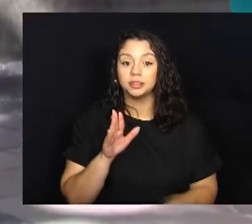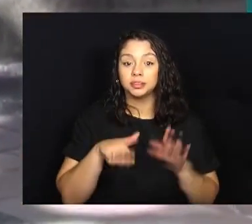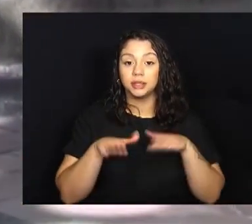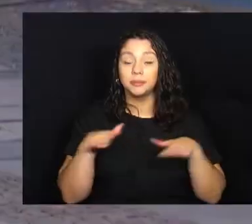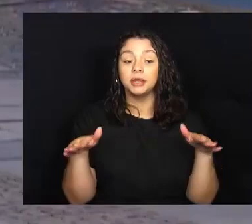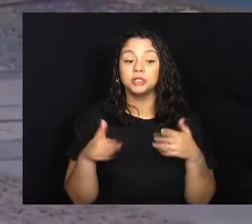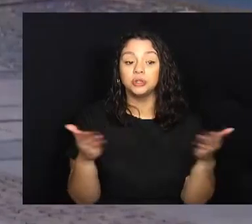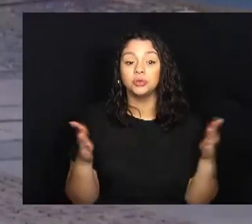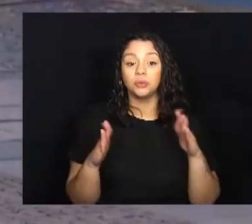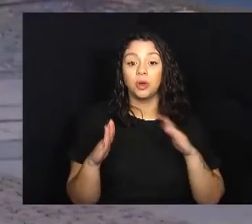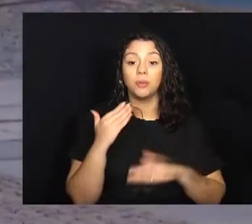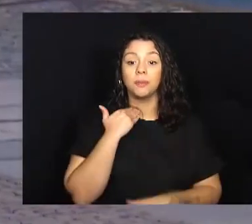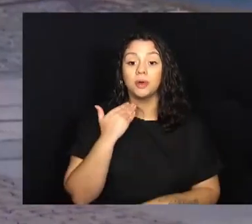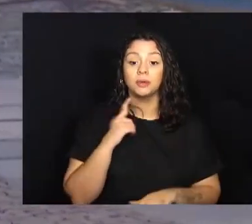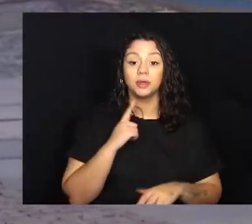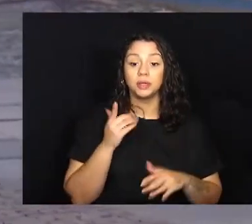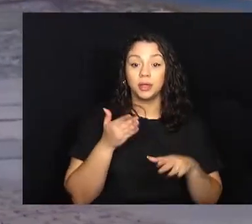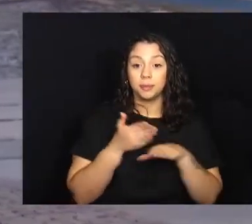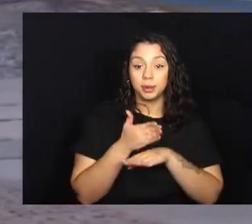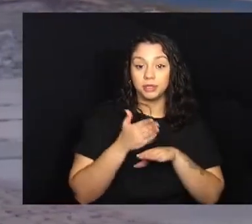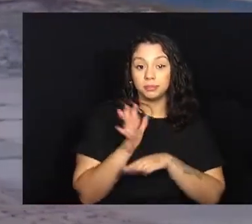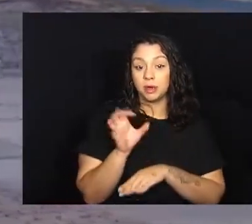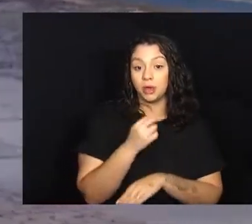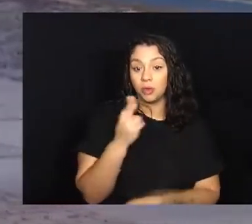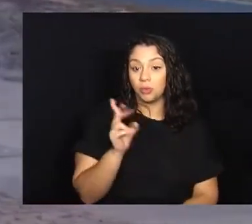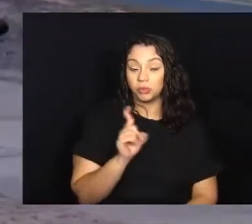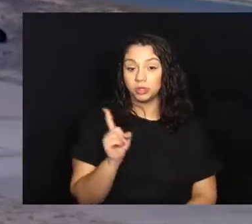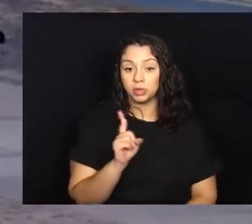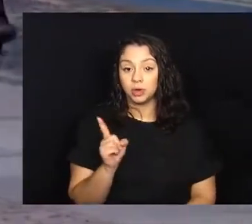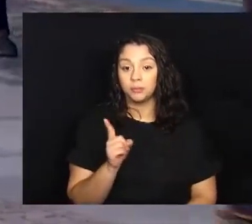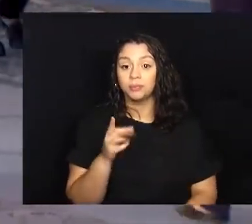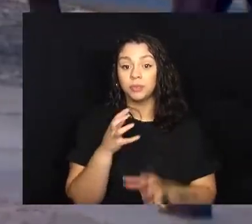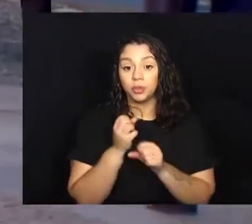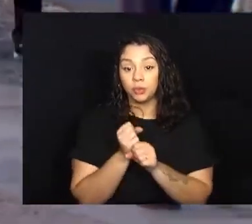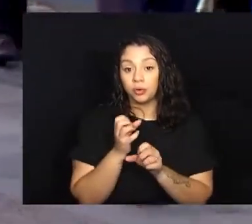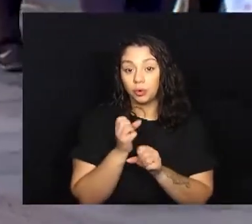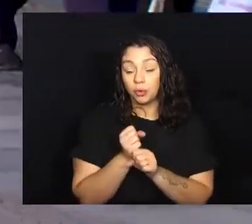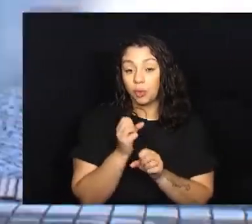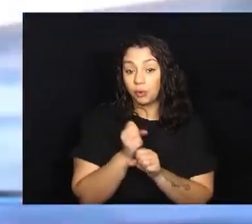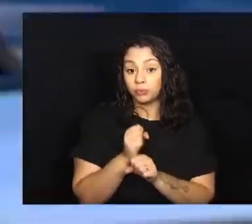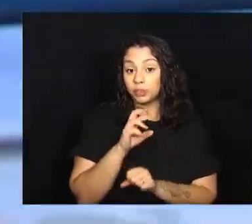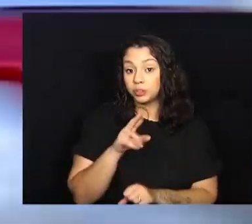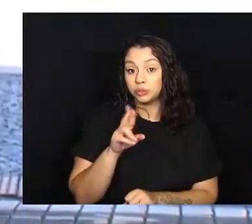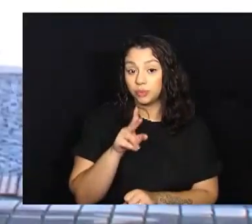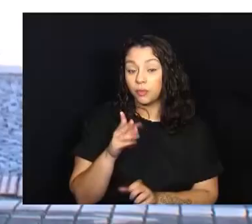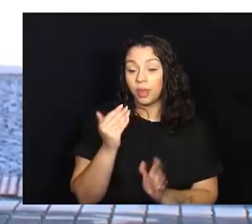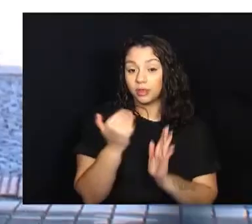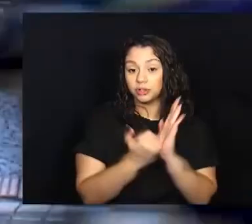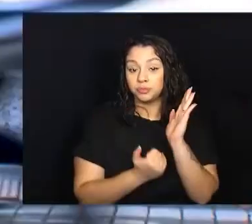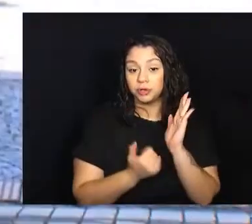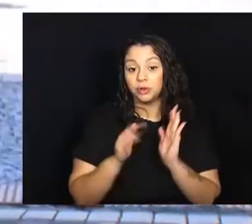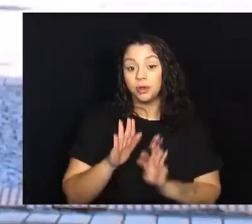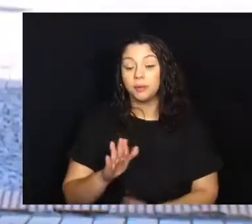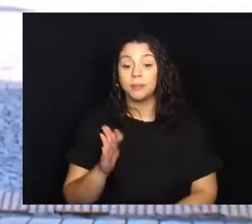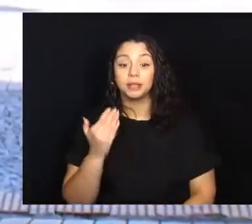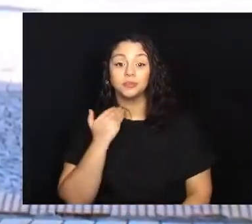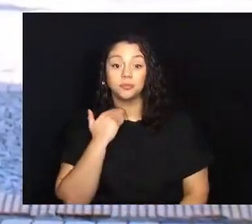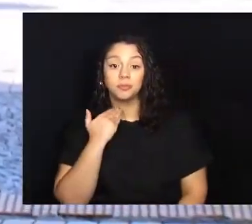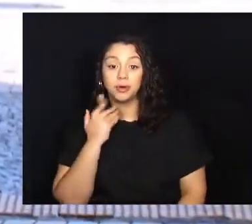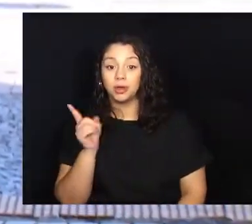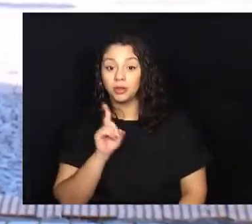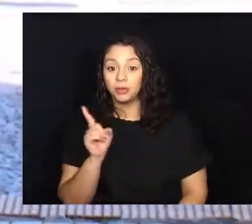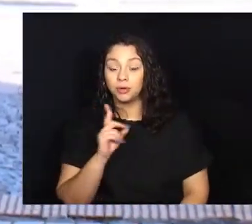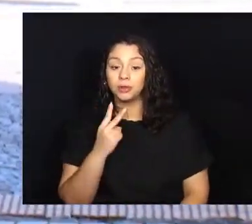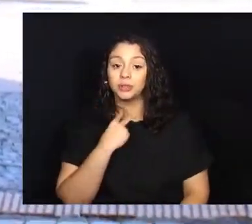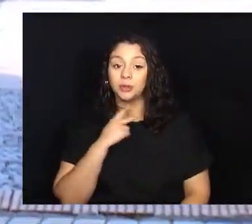não participar do programa. As contas não serão perdoadas, mas os bancos não poderão usá-las para